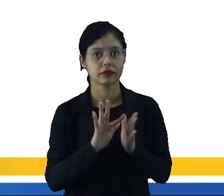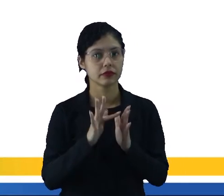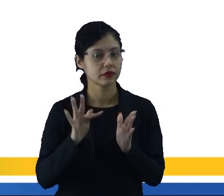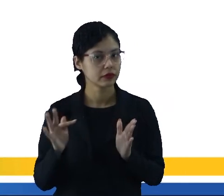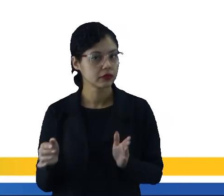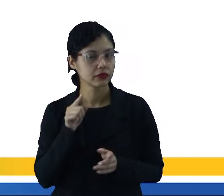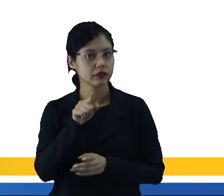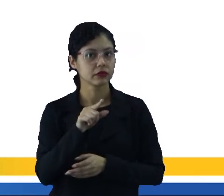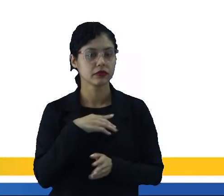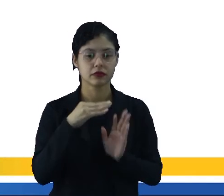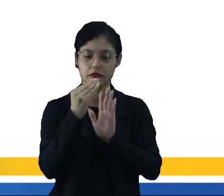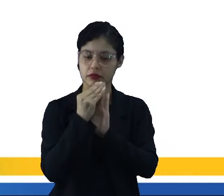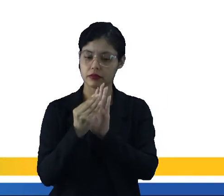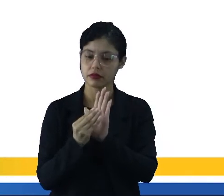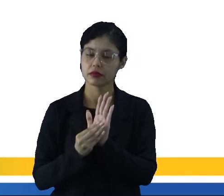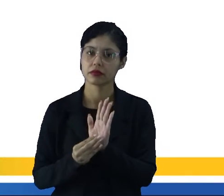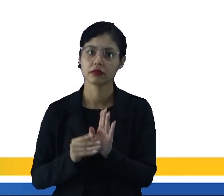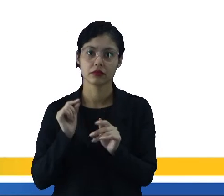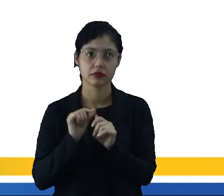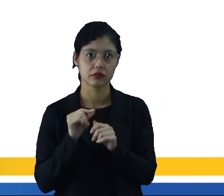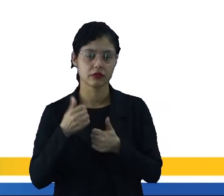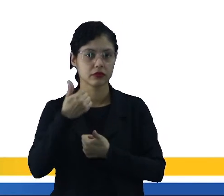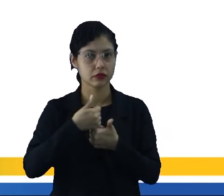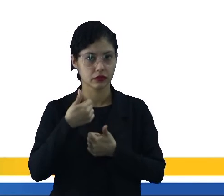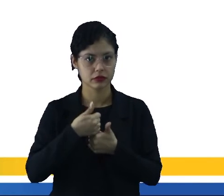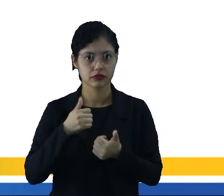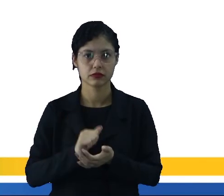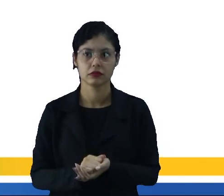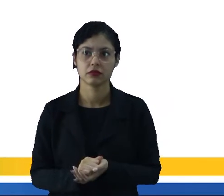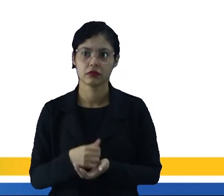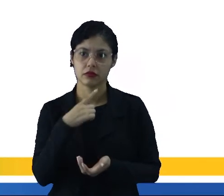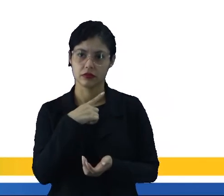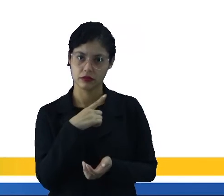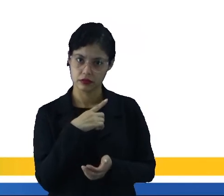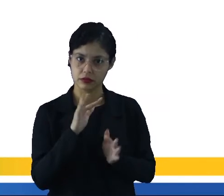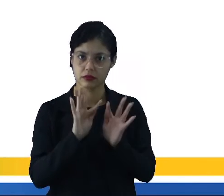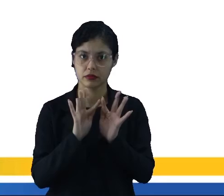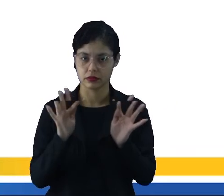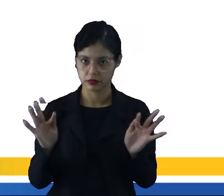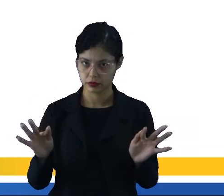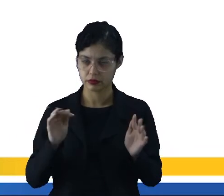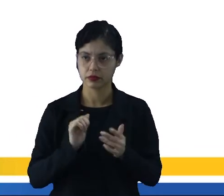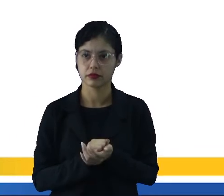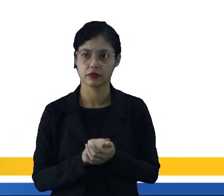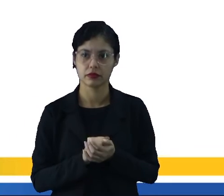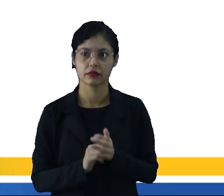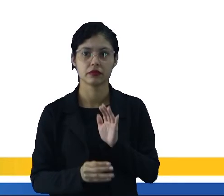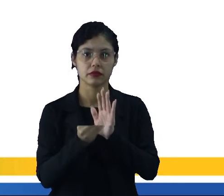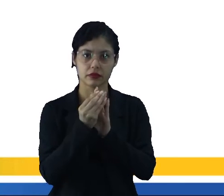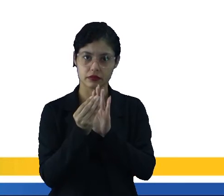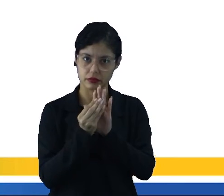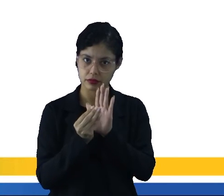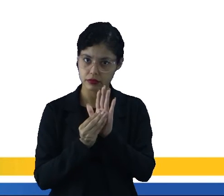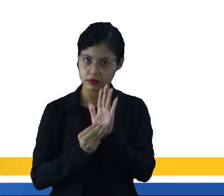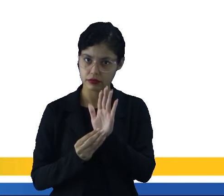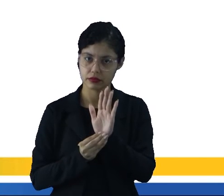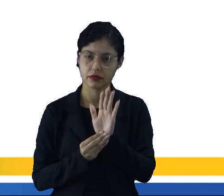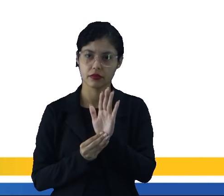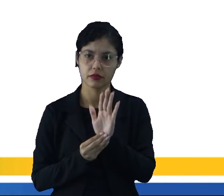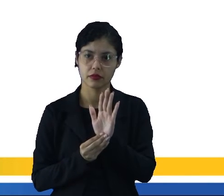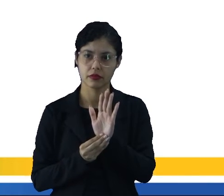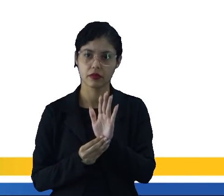você pega os dados e vai fazer a substituição de novo eu tenho a fórmula tá